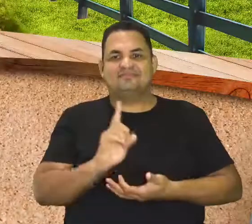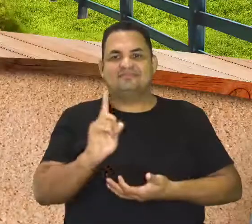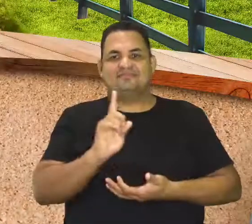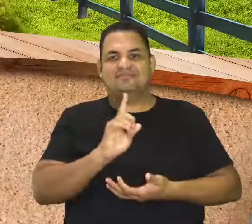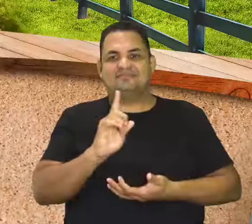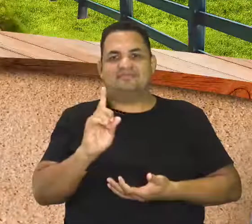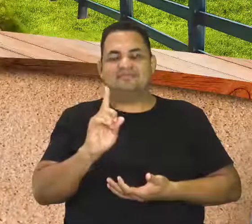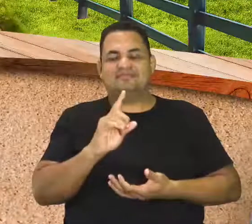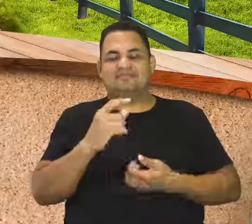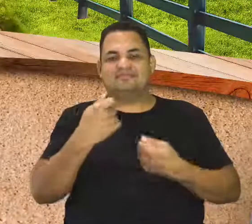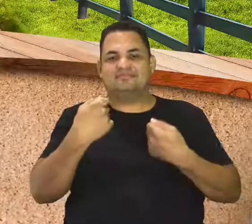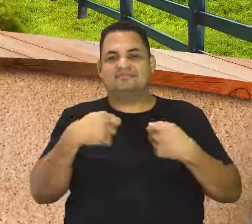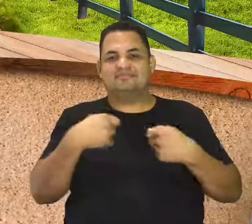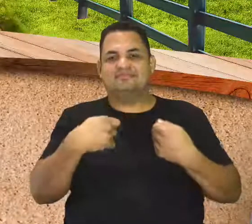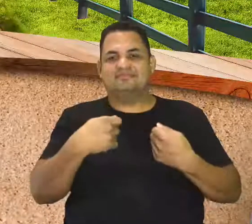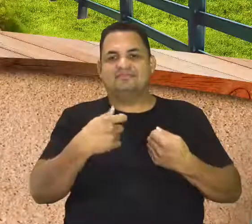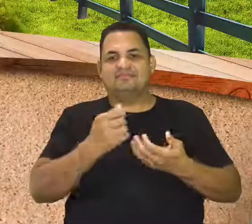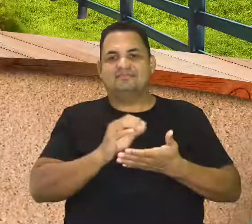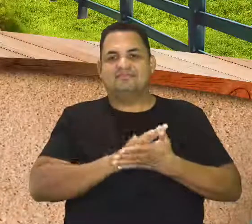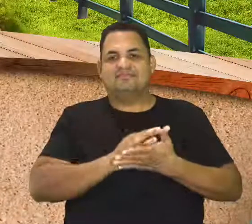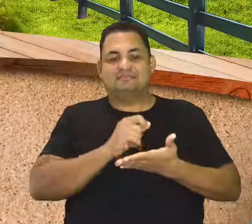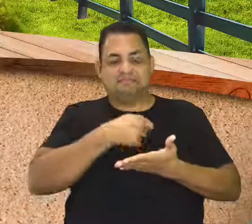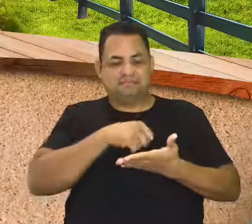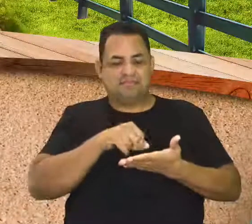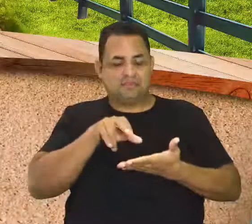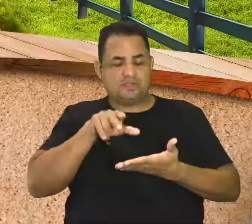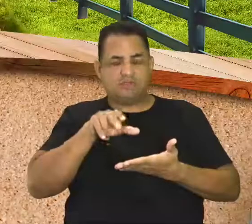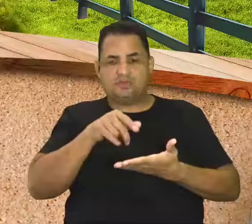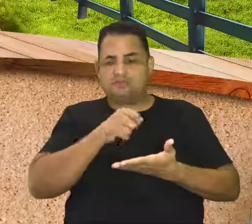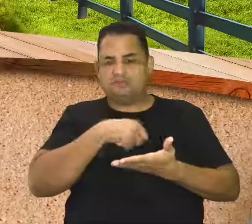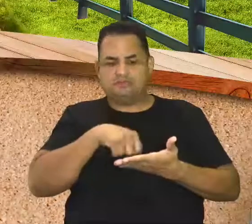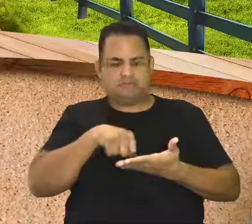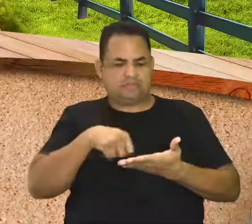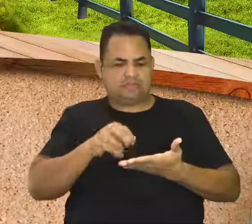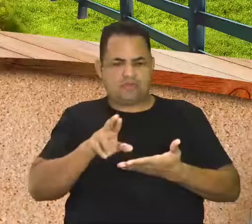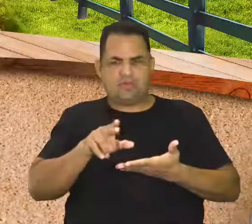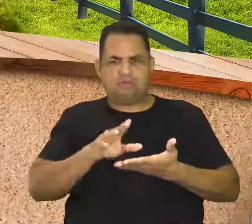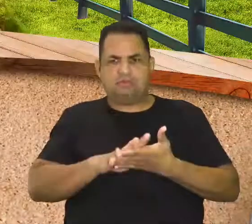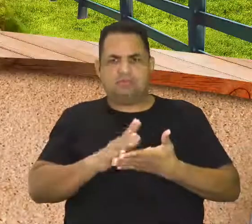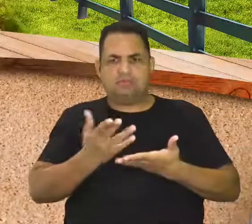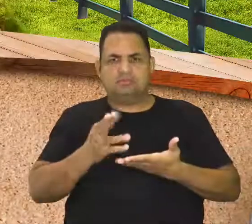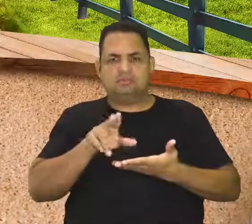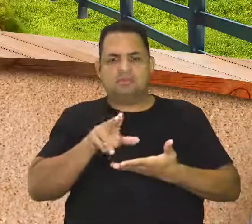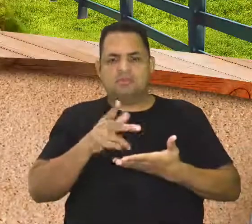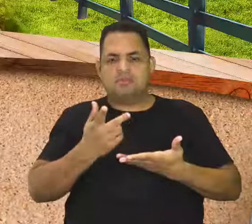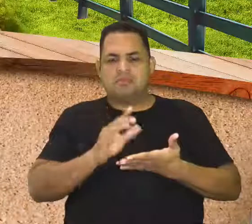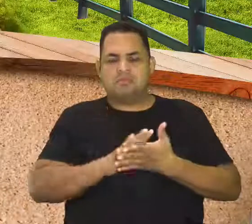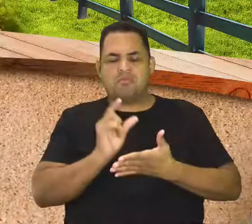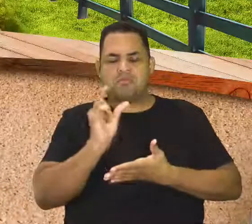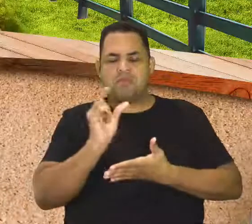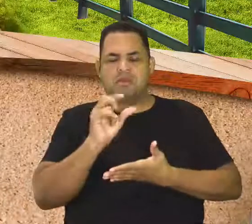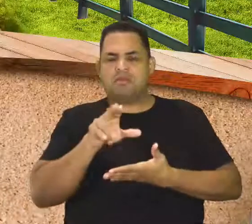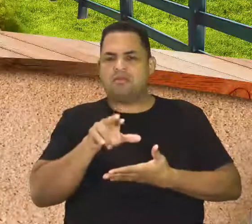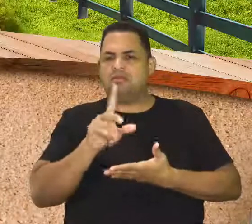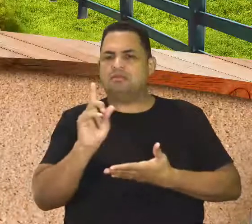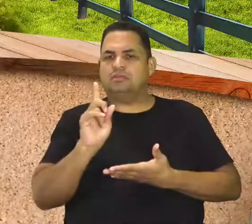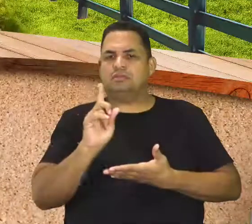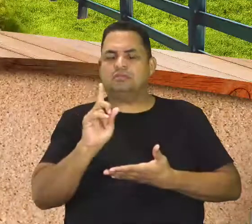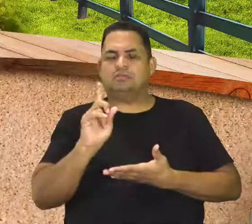não há necessidade de estar escrito igual, né, Sâmia? Não precisa estar escrito com as mesmas palavras.